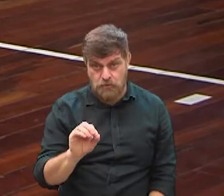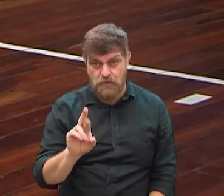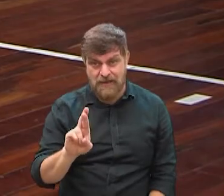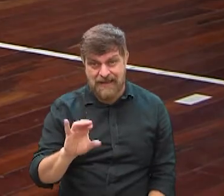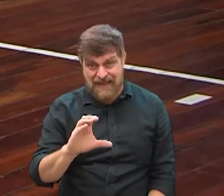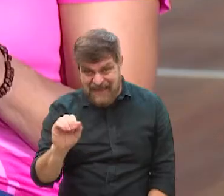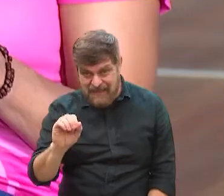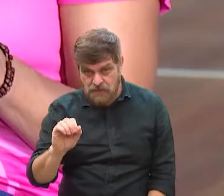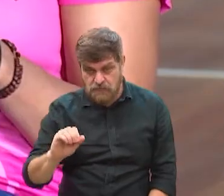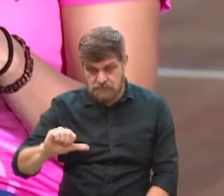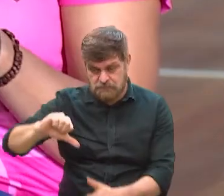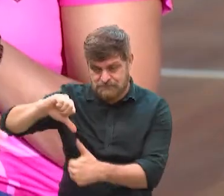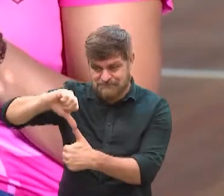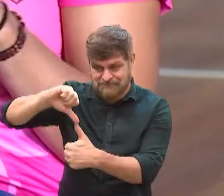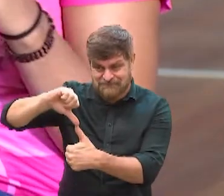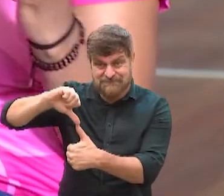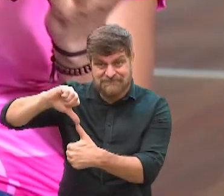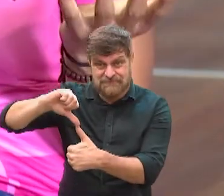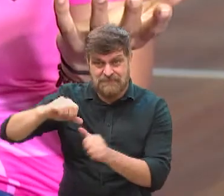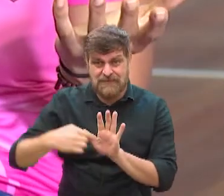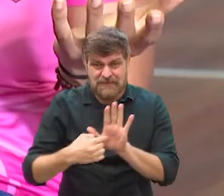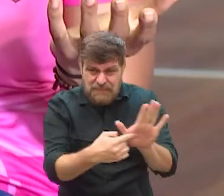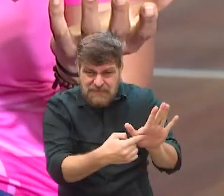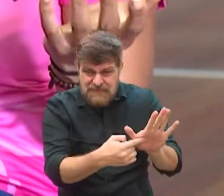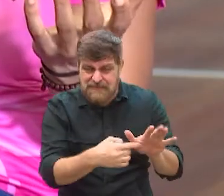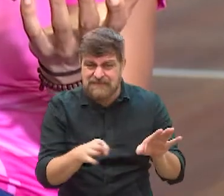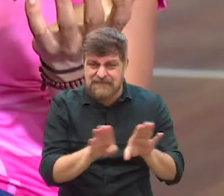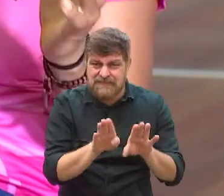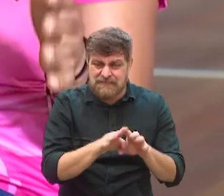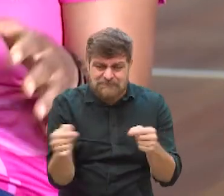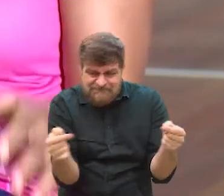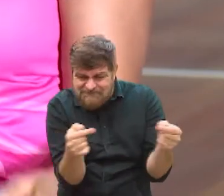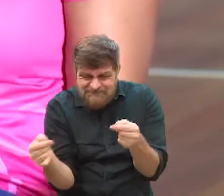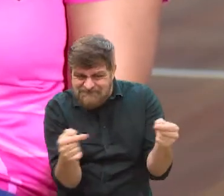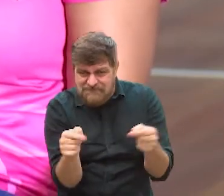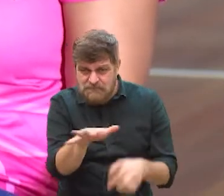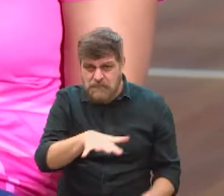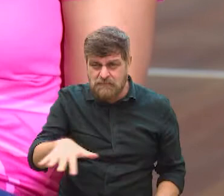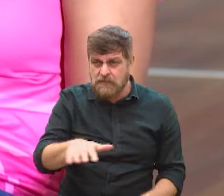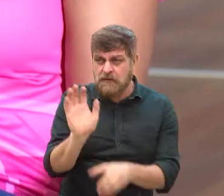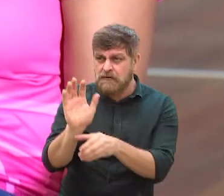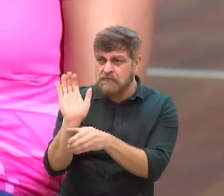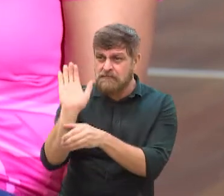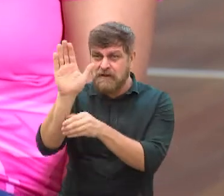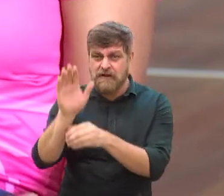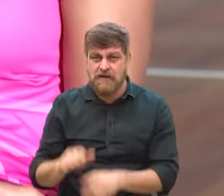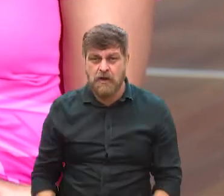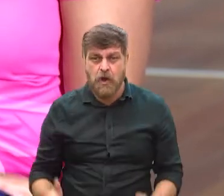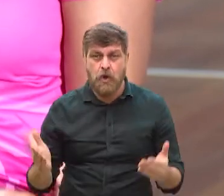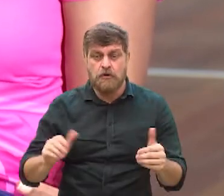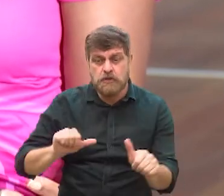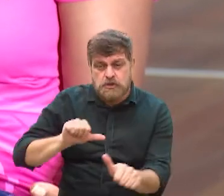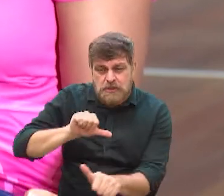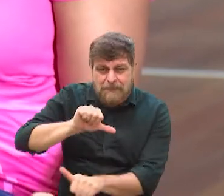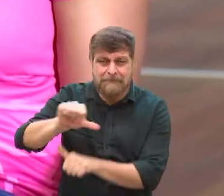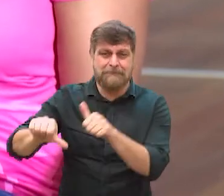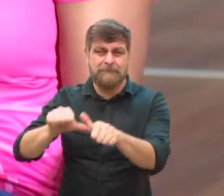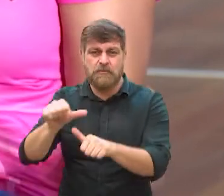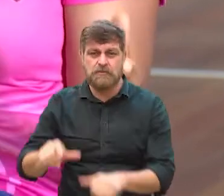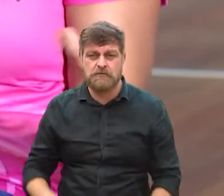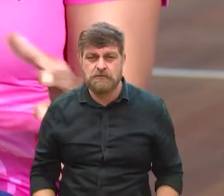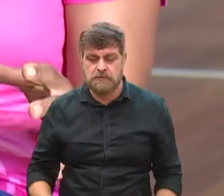que no geral, todos os times de basquete hoje mudaram essa cabeça,